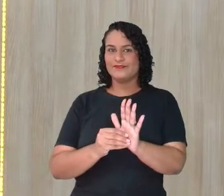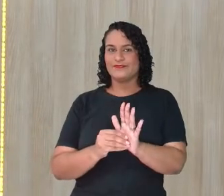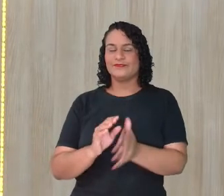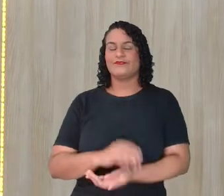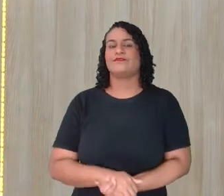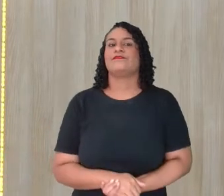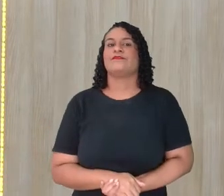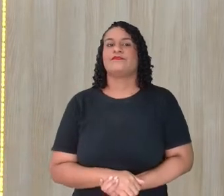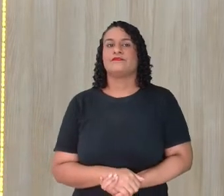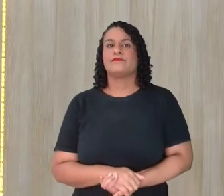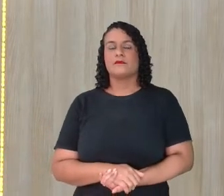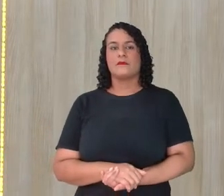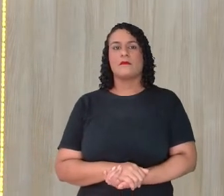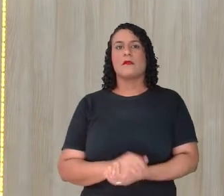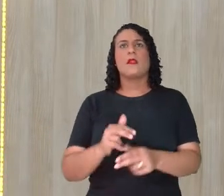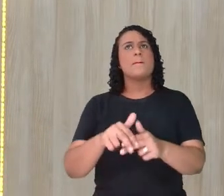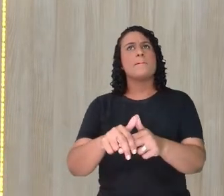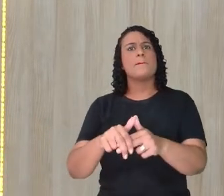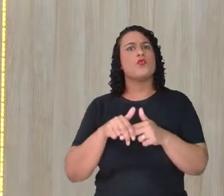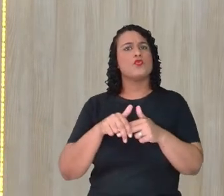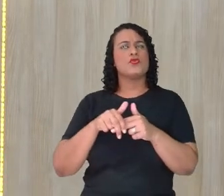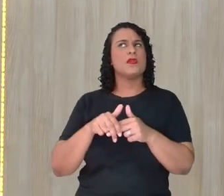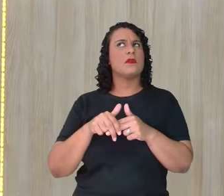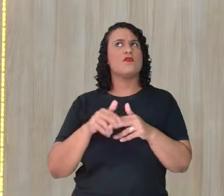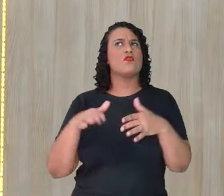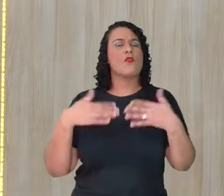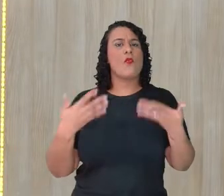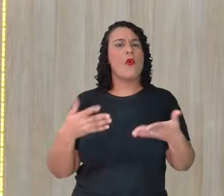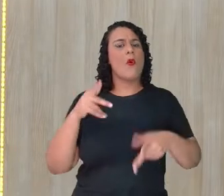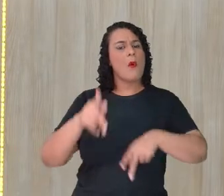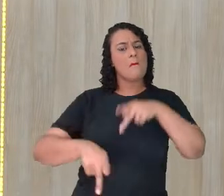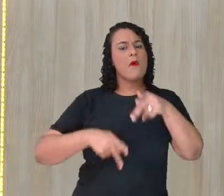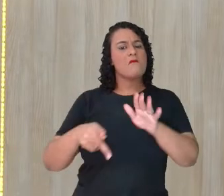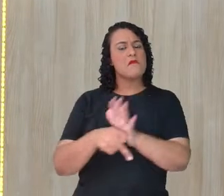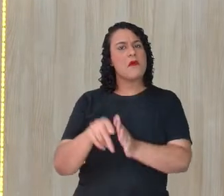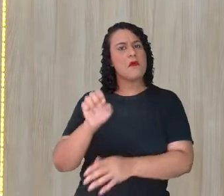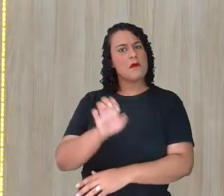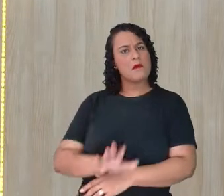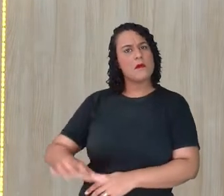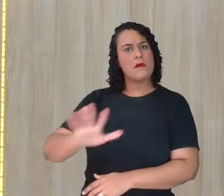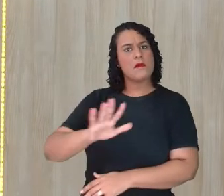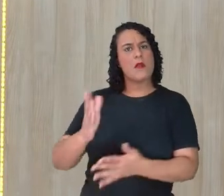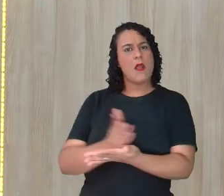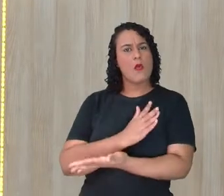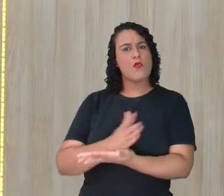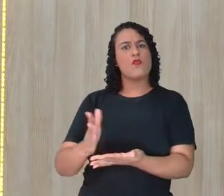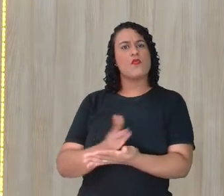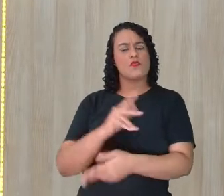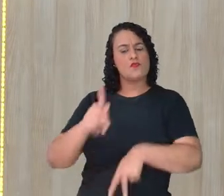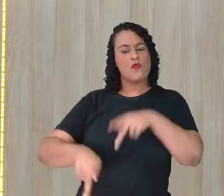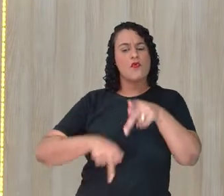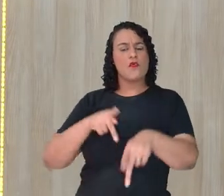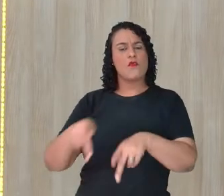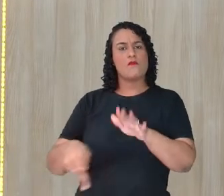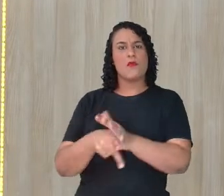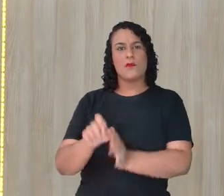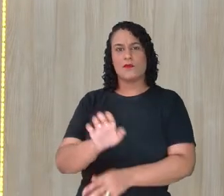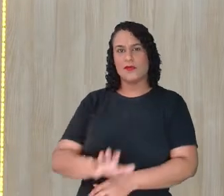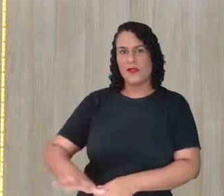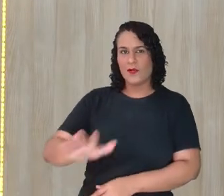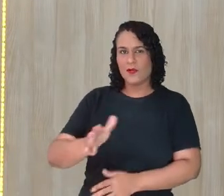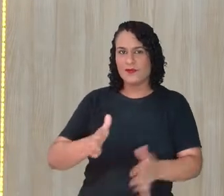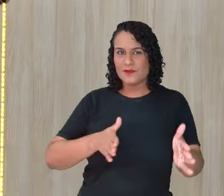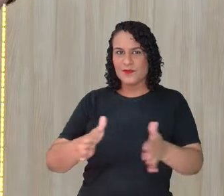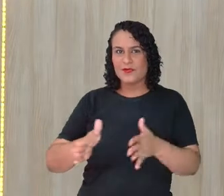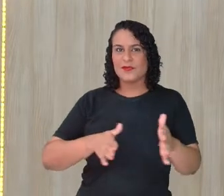que é que levou os povos da Europa, né, algumas nações europeias naquele período, a